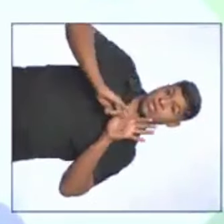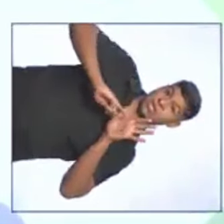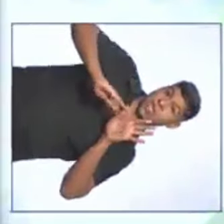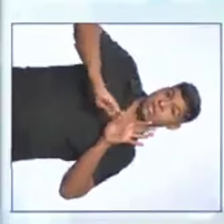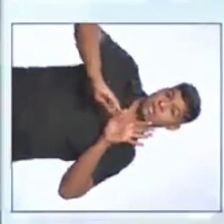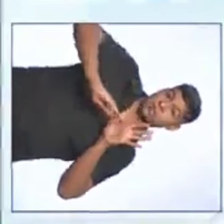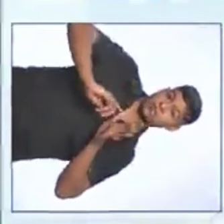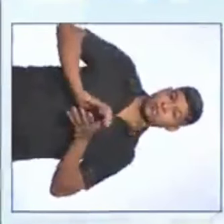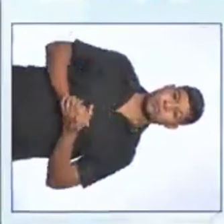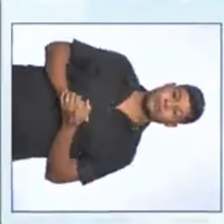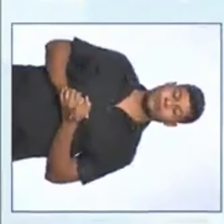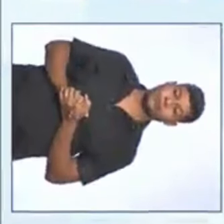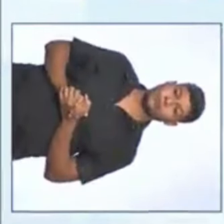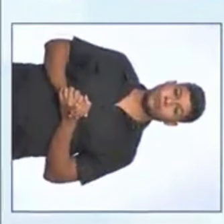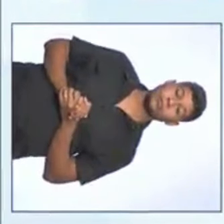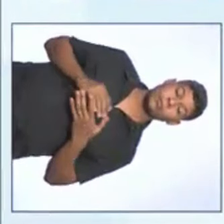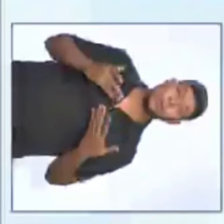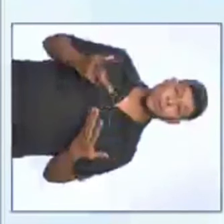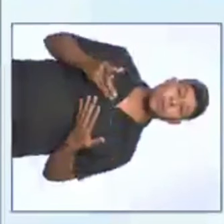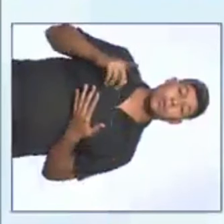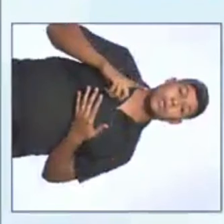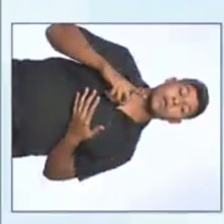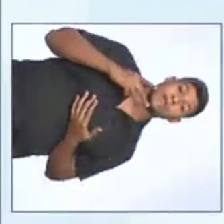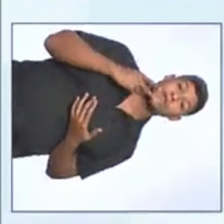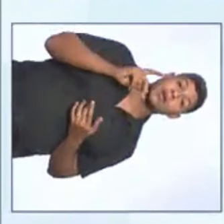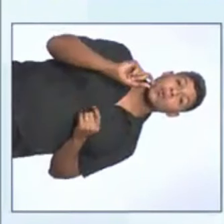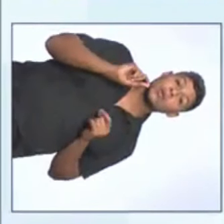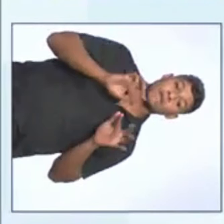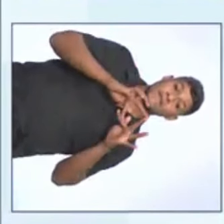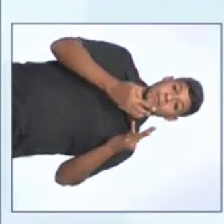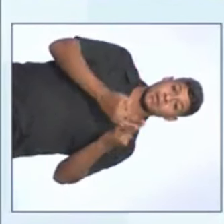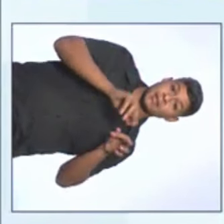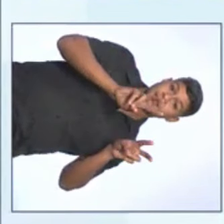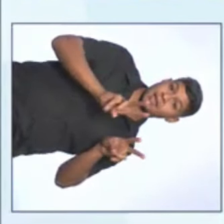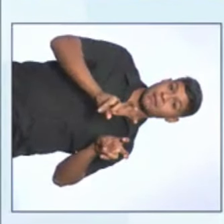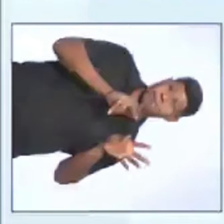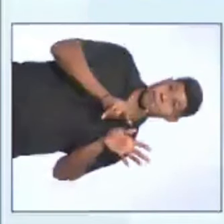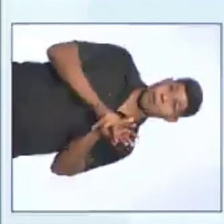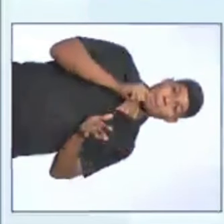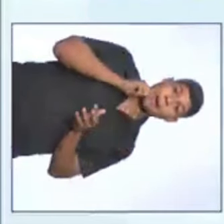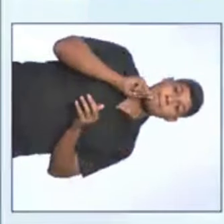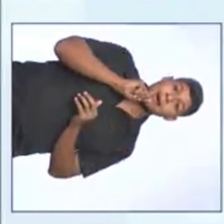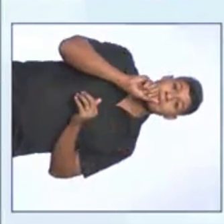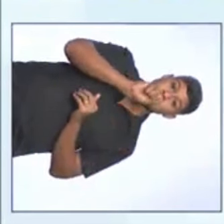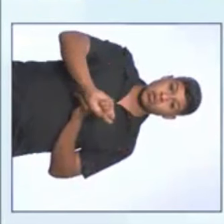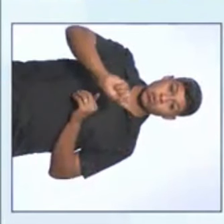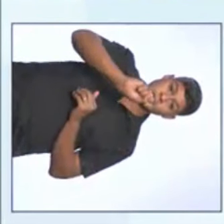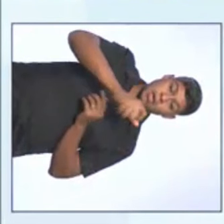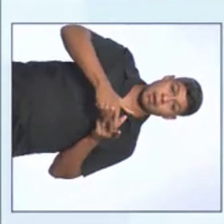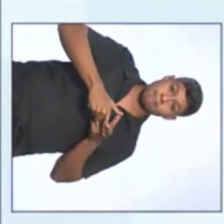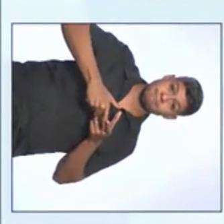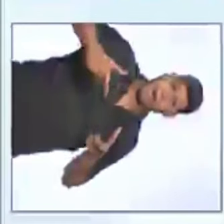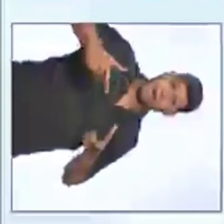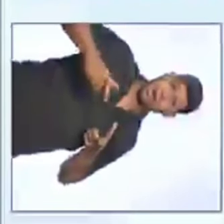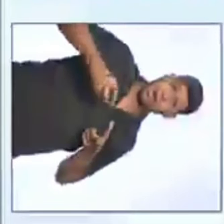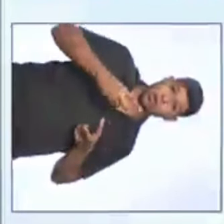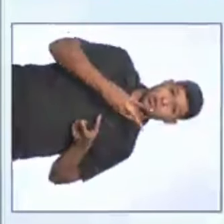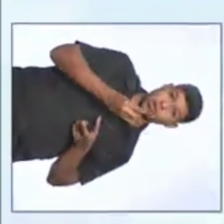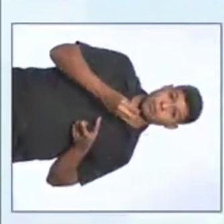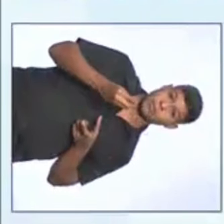vocês. Então, aqui o que a gente fala é sobre famílias compostas por mães solteiras, que elas aumentaram de 2000 até